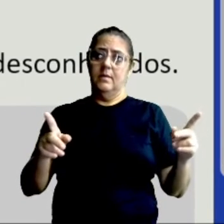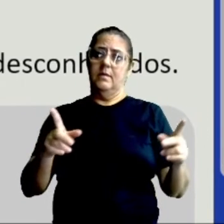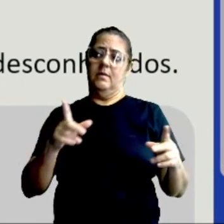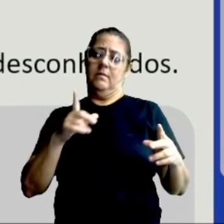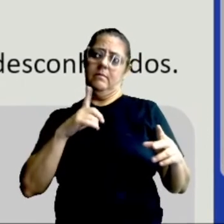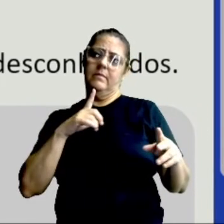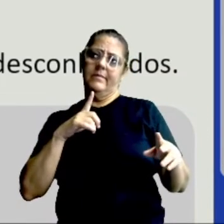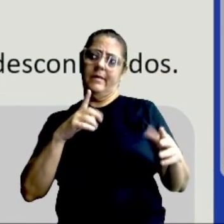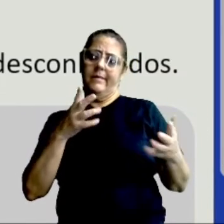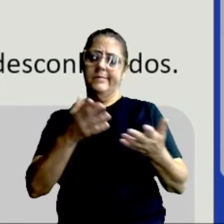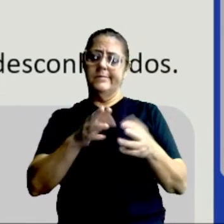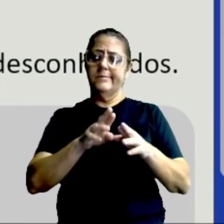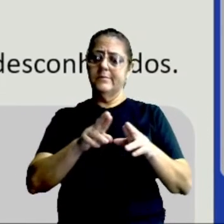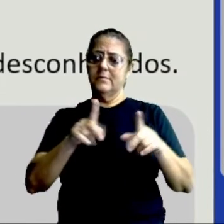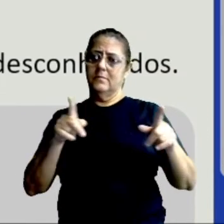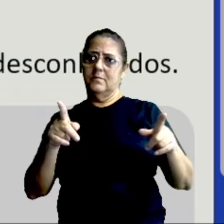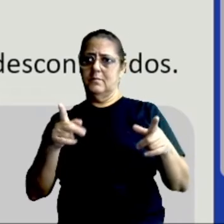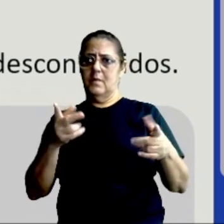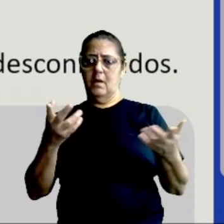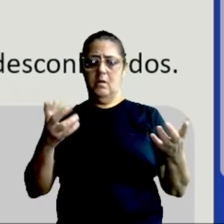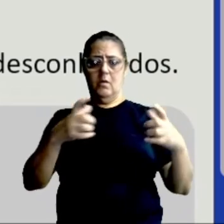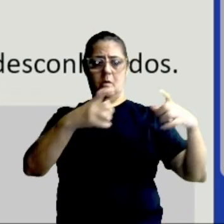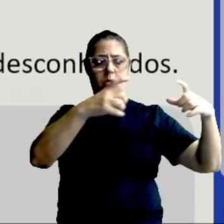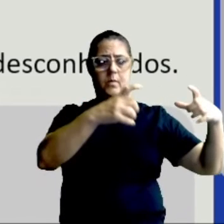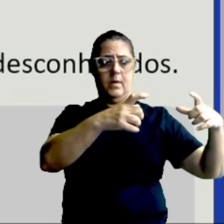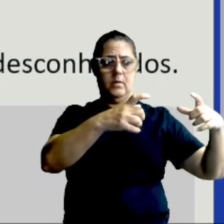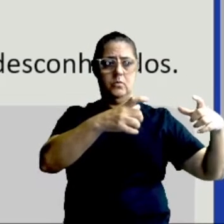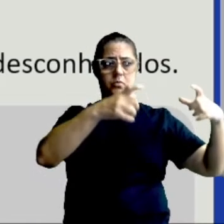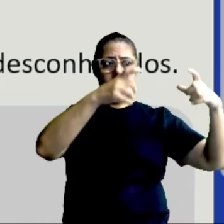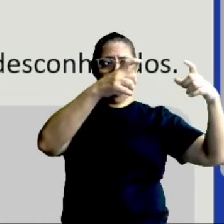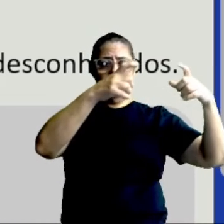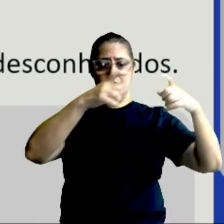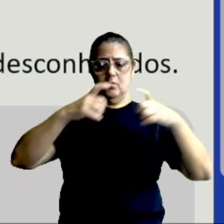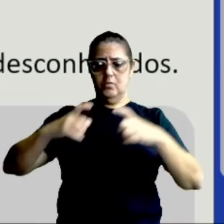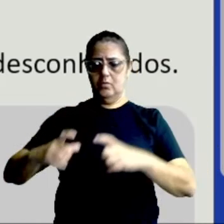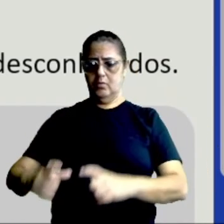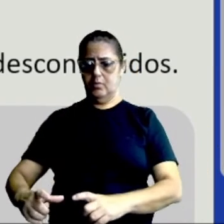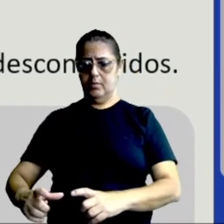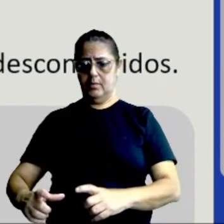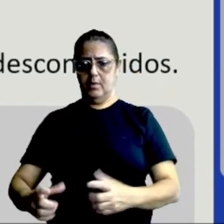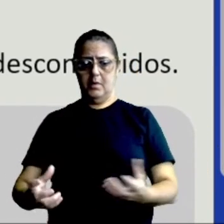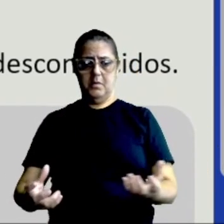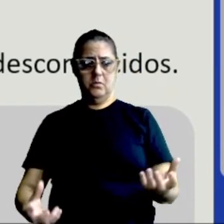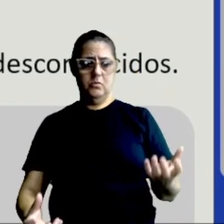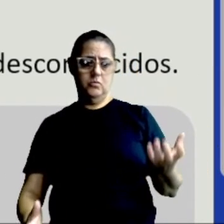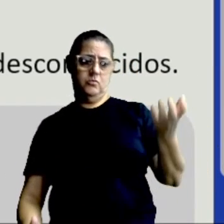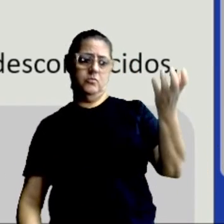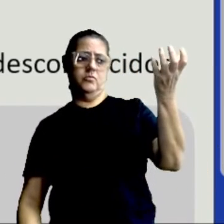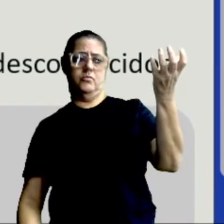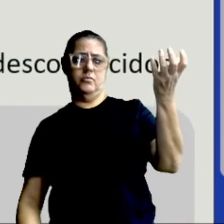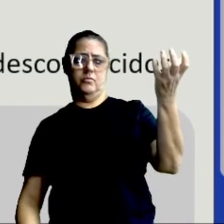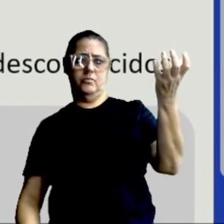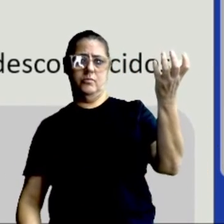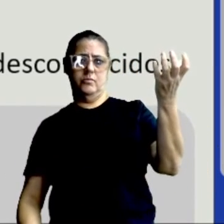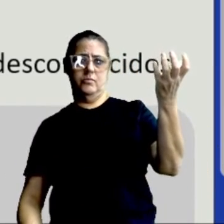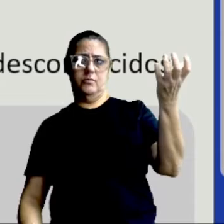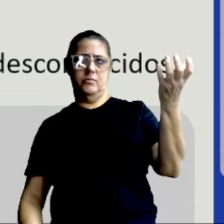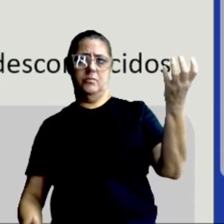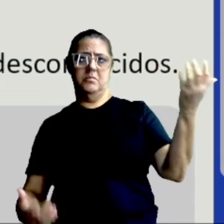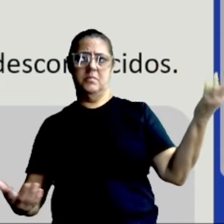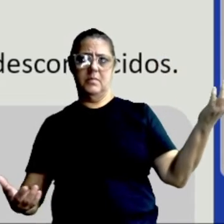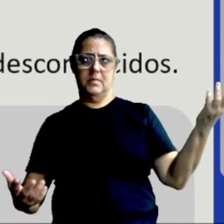balança, a gente nota que os pratos estão no mesmo nível ou em níveis diferentes,